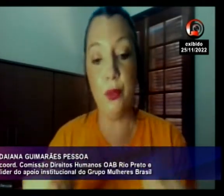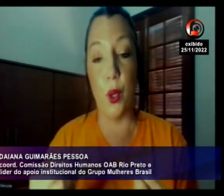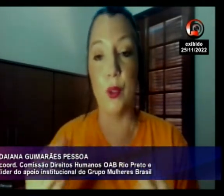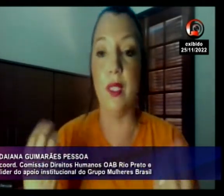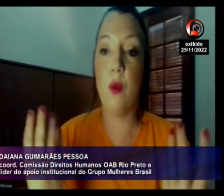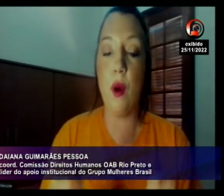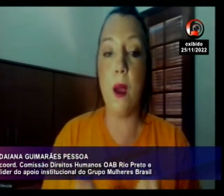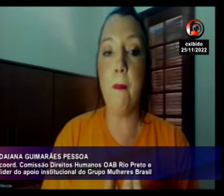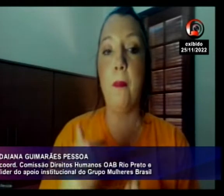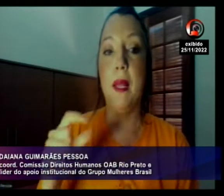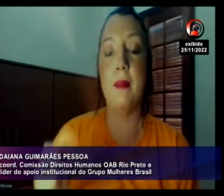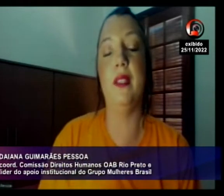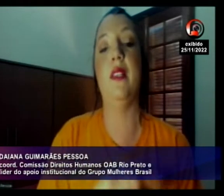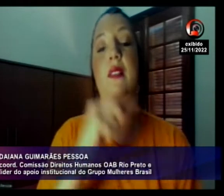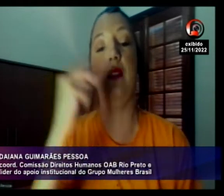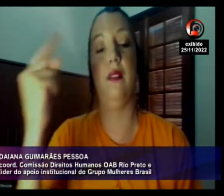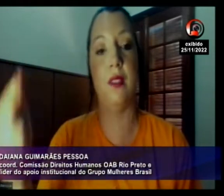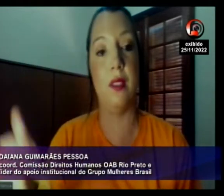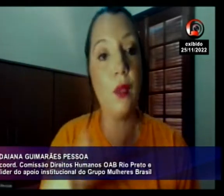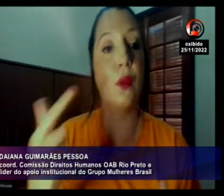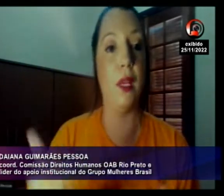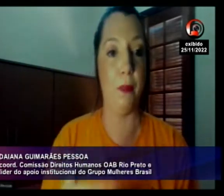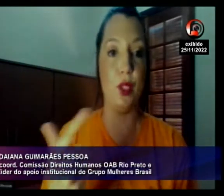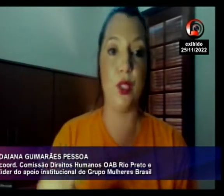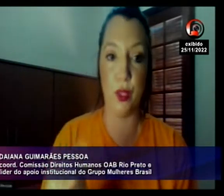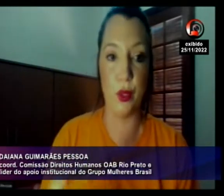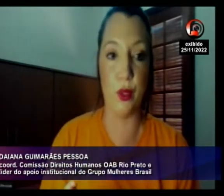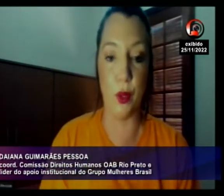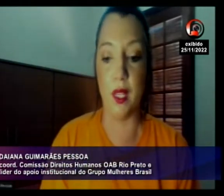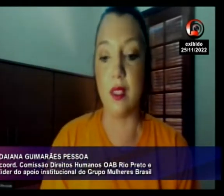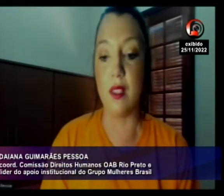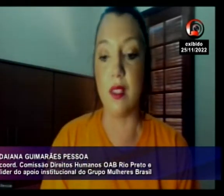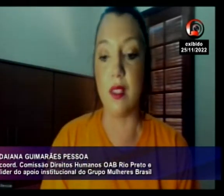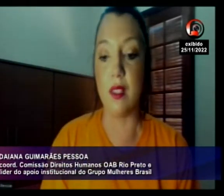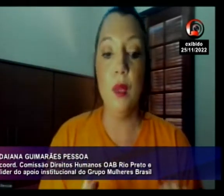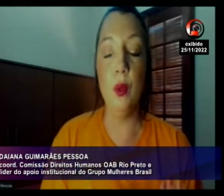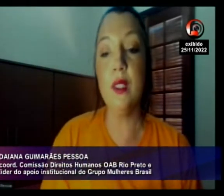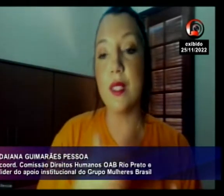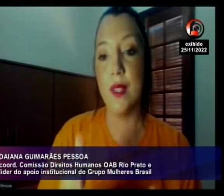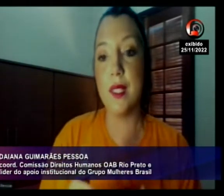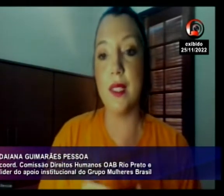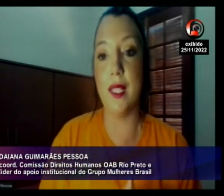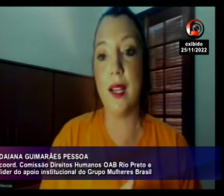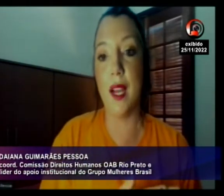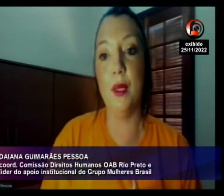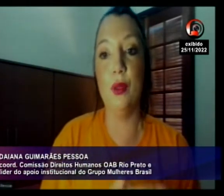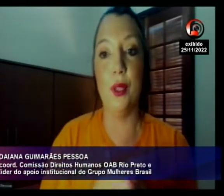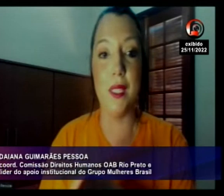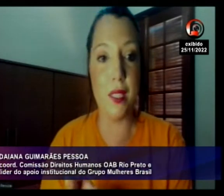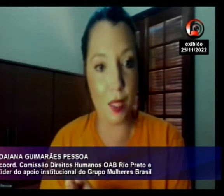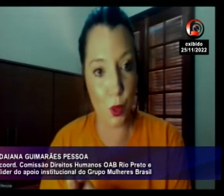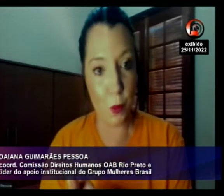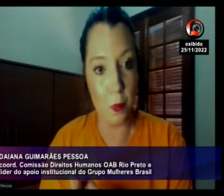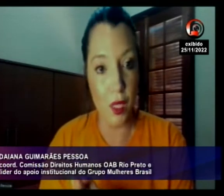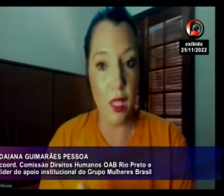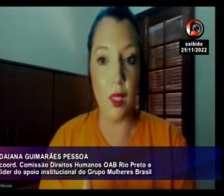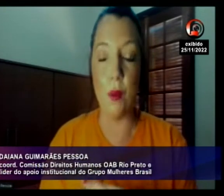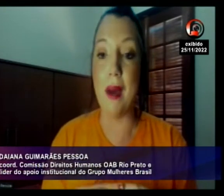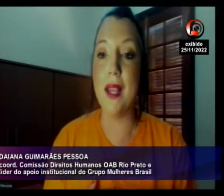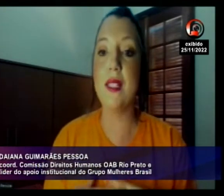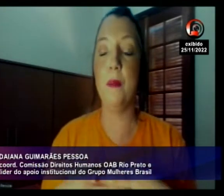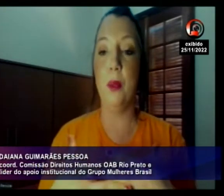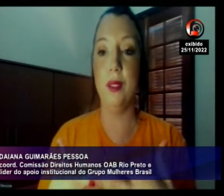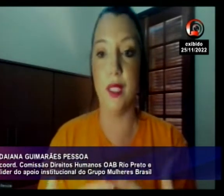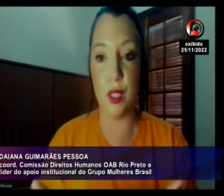perdoa e volta. E qual é o problema desse ciclo repetitivo de violência? Muitas vezes ele acaba no feminicídio.